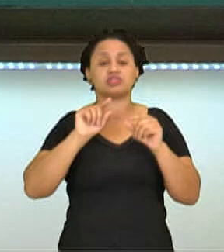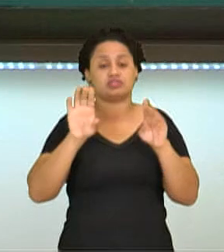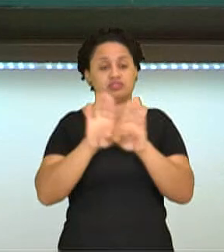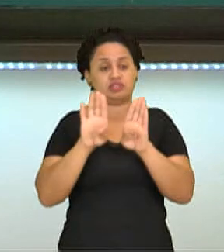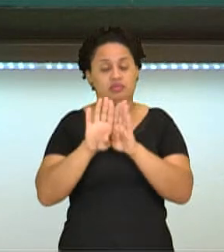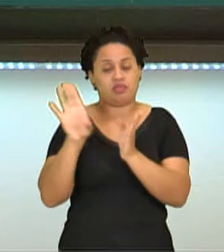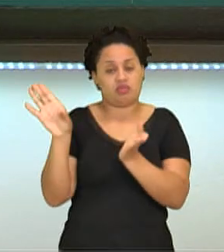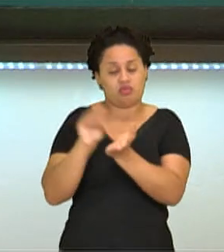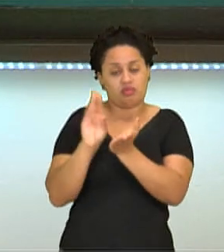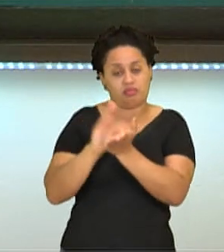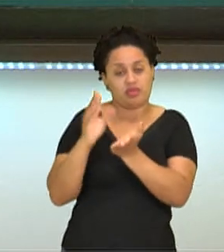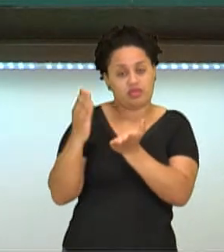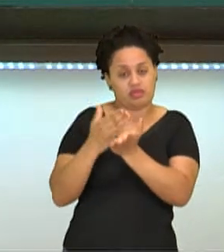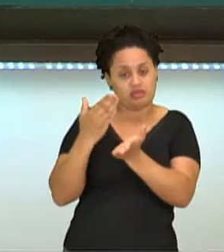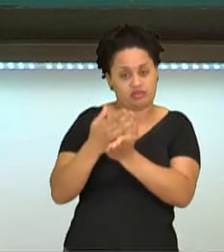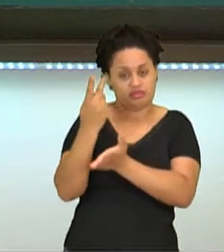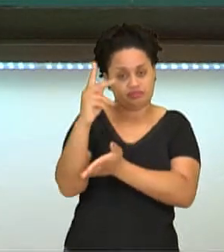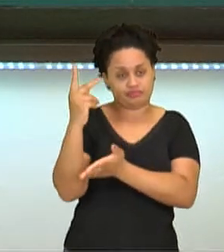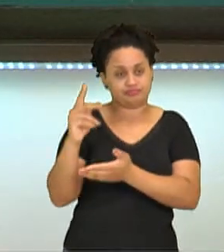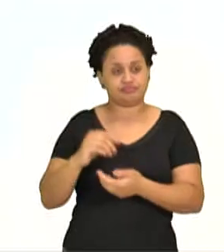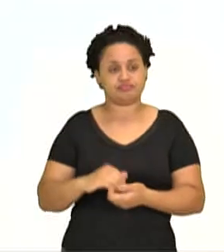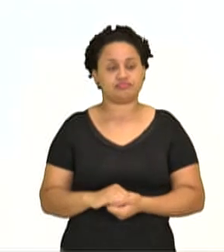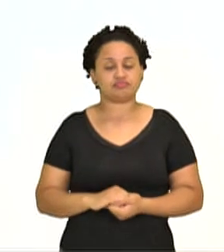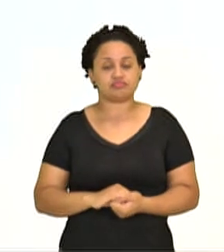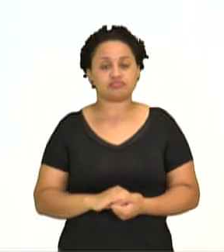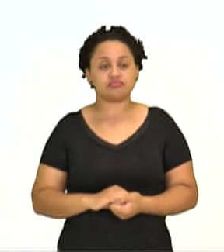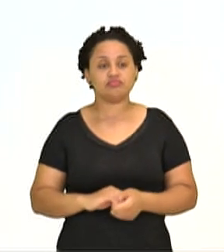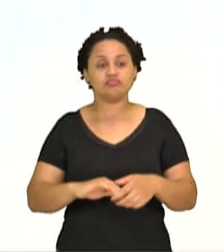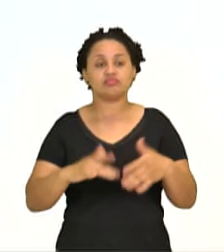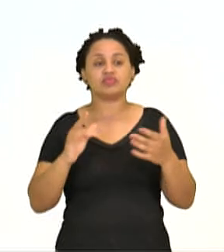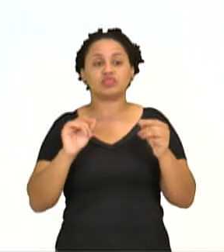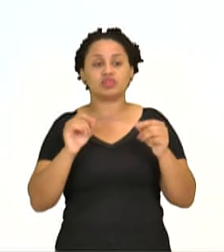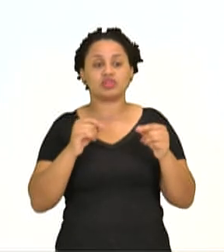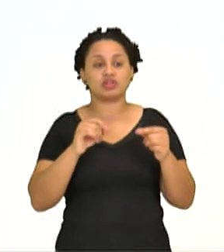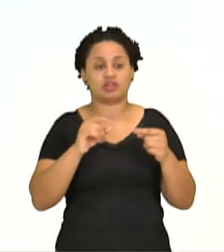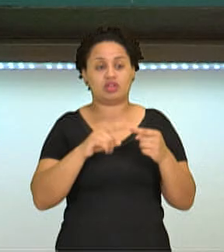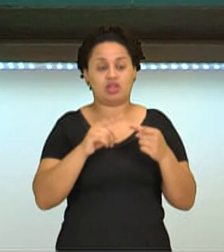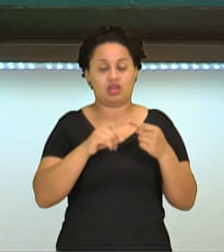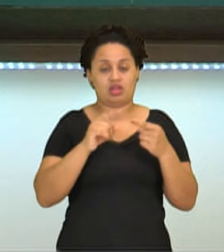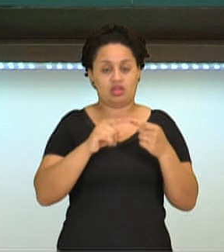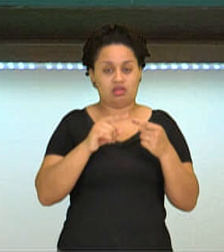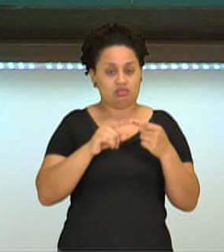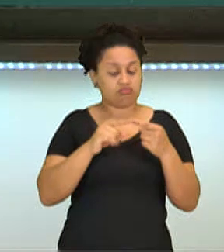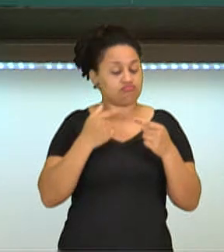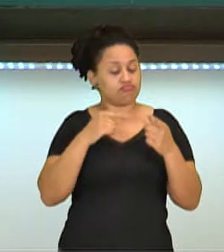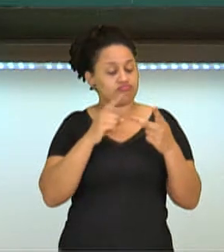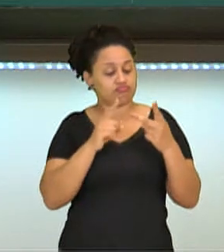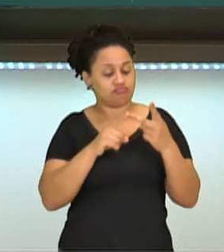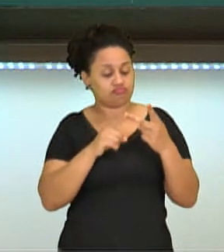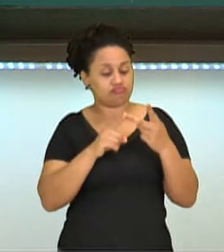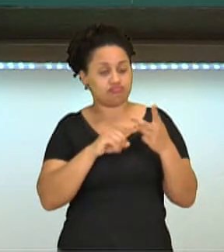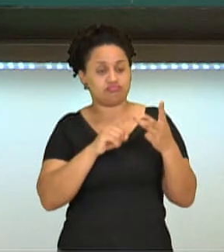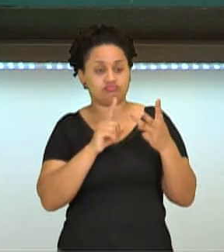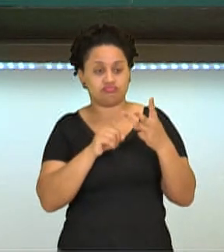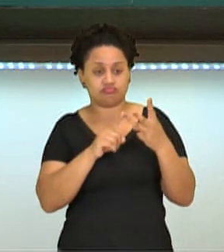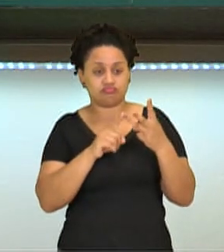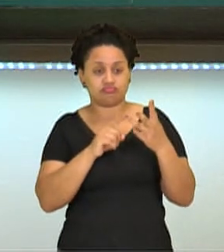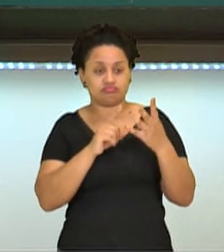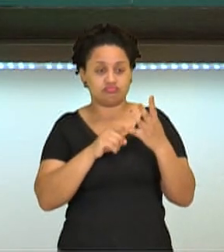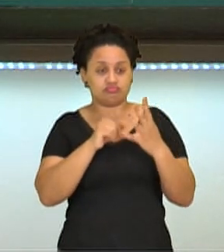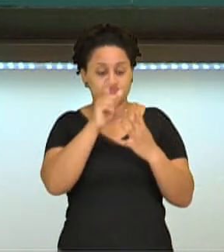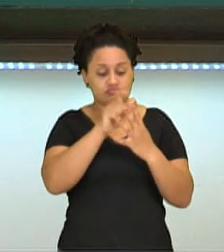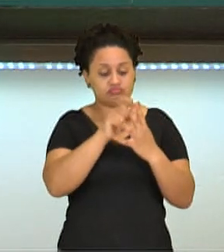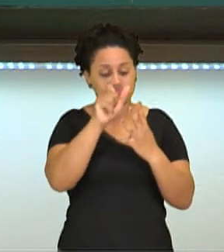também copiar no caderno de vocês. Então, a primeira, mechanic, o